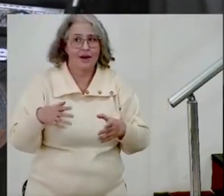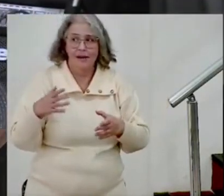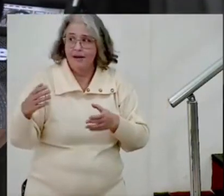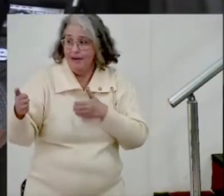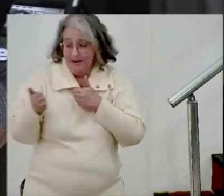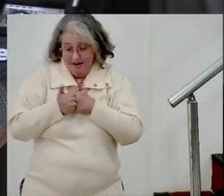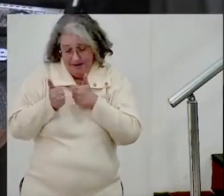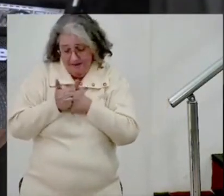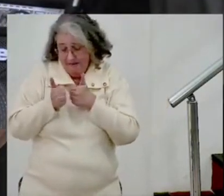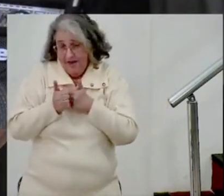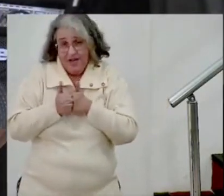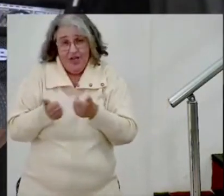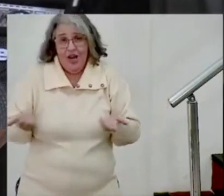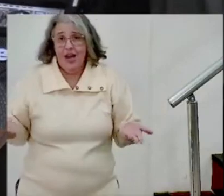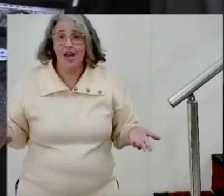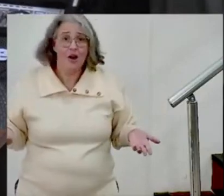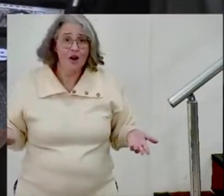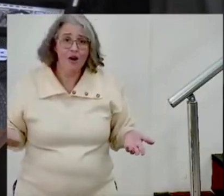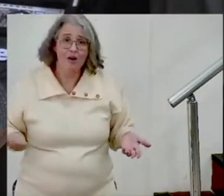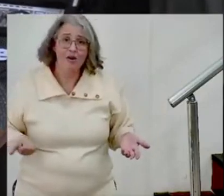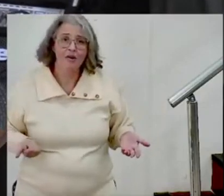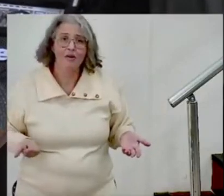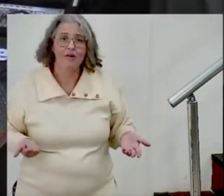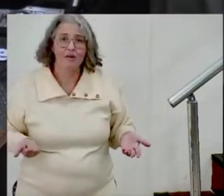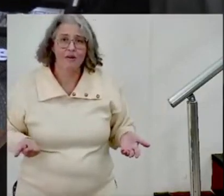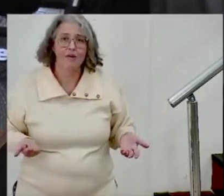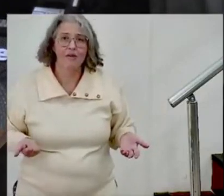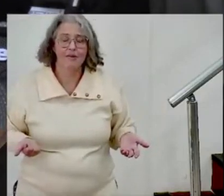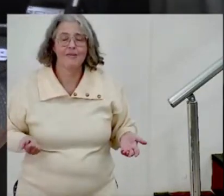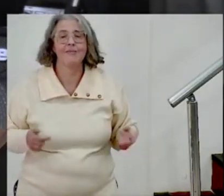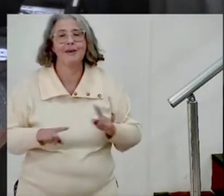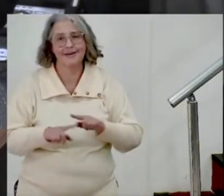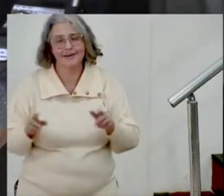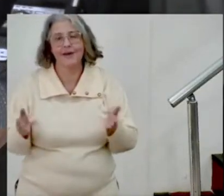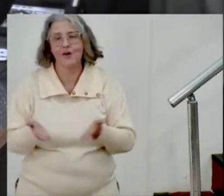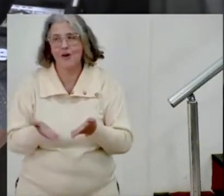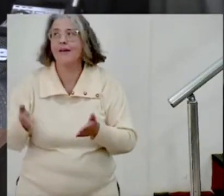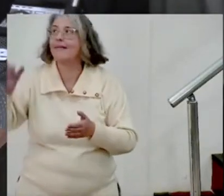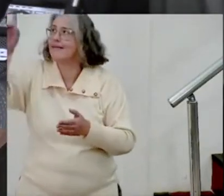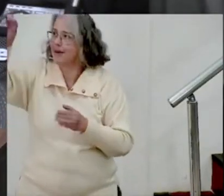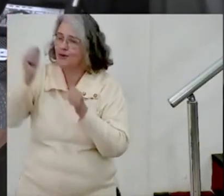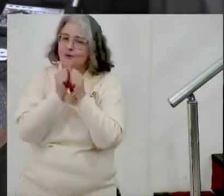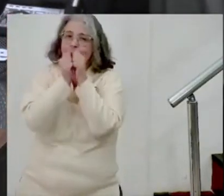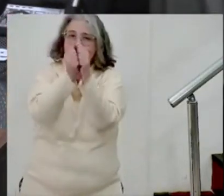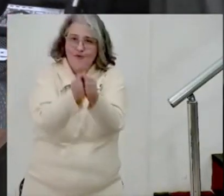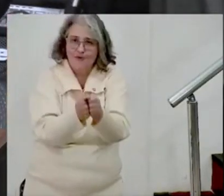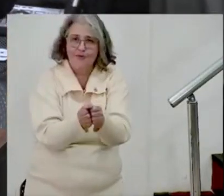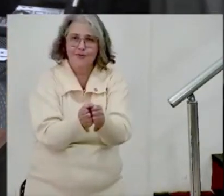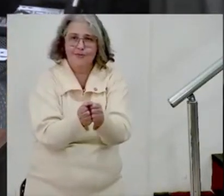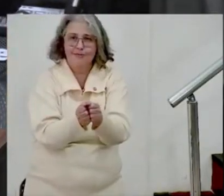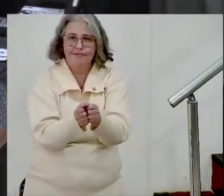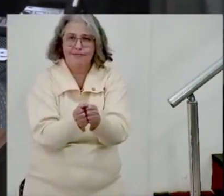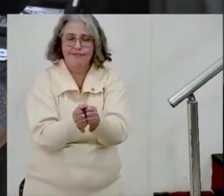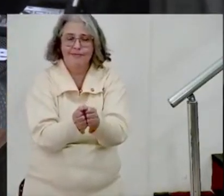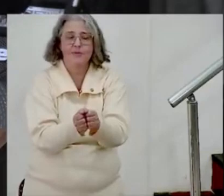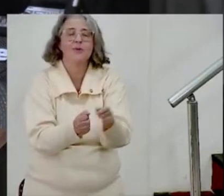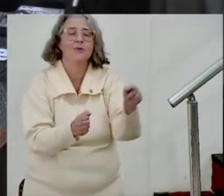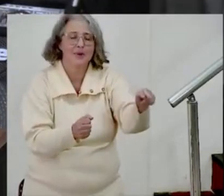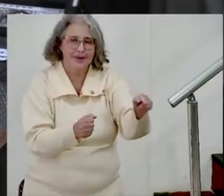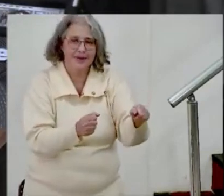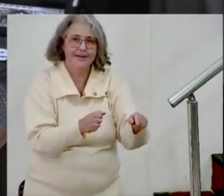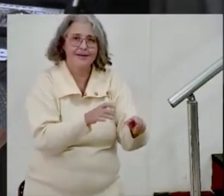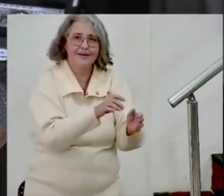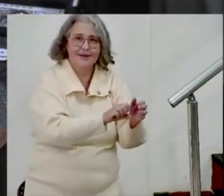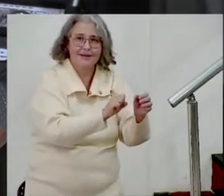só falta Jerusalém. E agora ele fala, Deus está conosco, e esse Deus é maior do que quem está com Senaqueribe. O povo cobrou ânimo